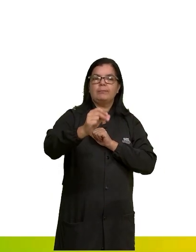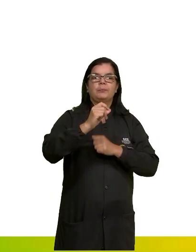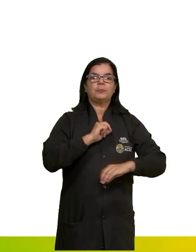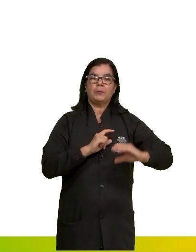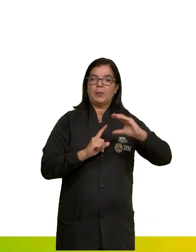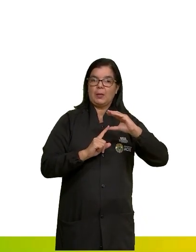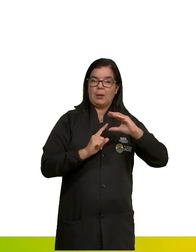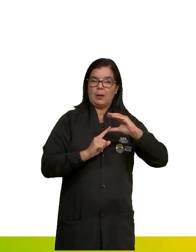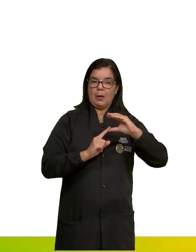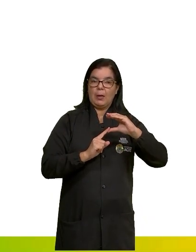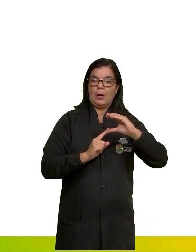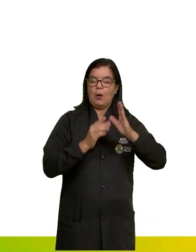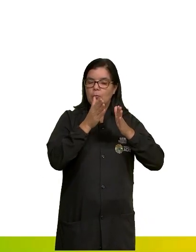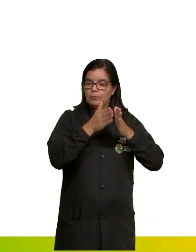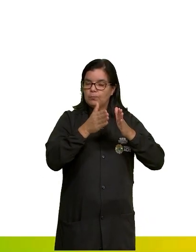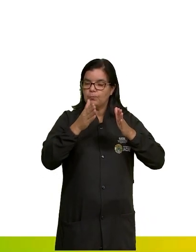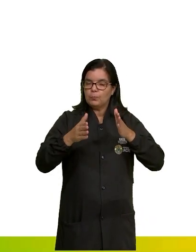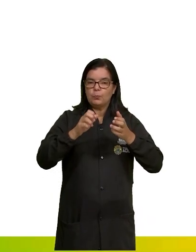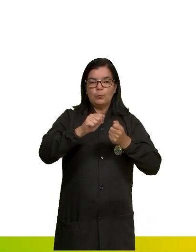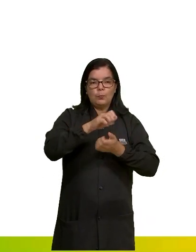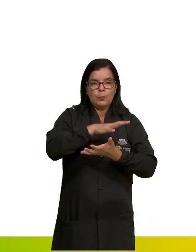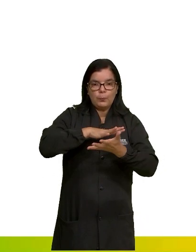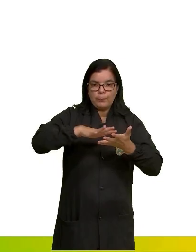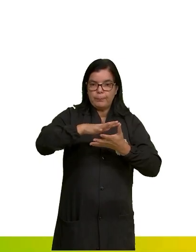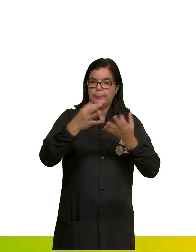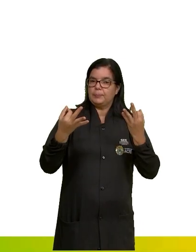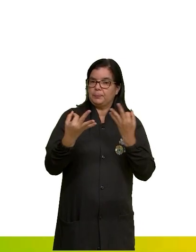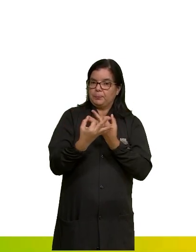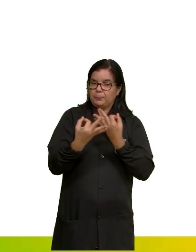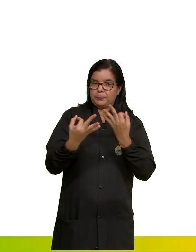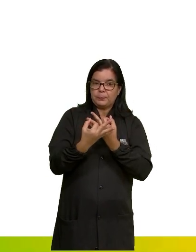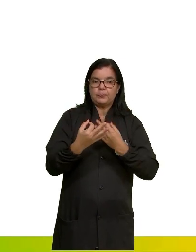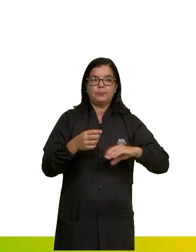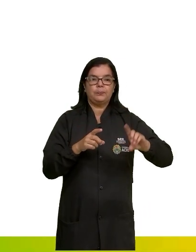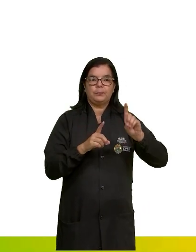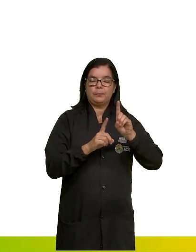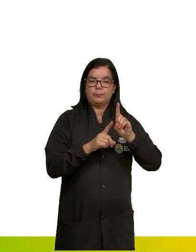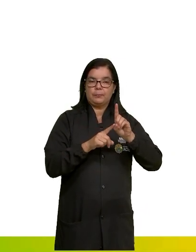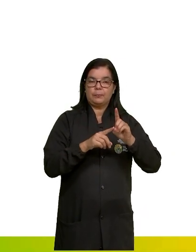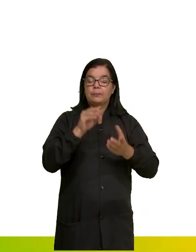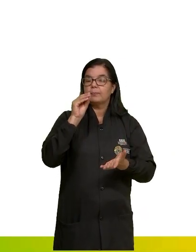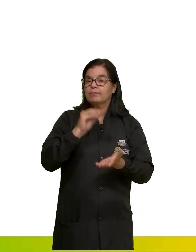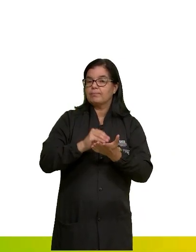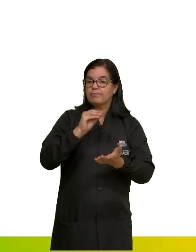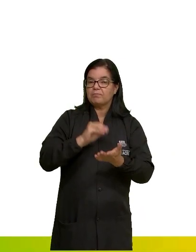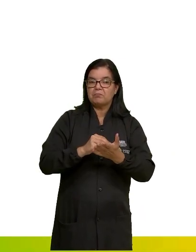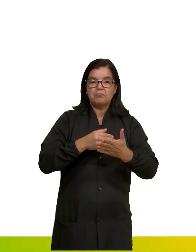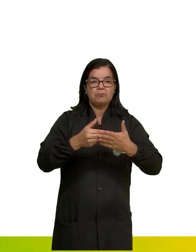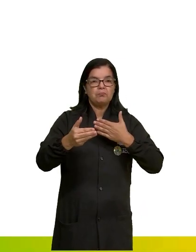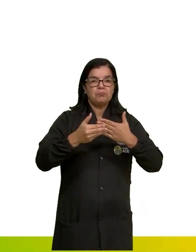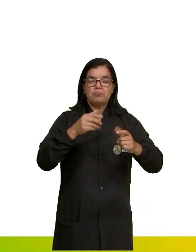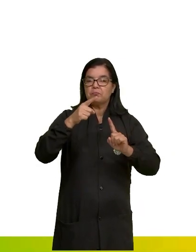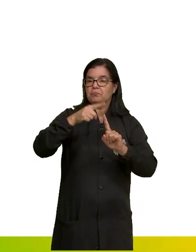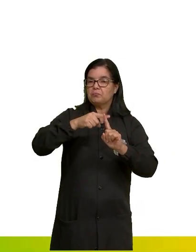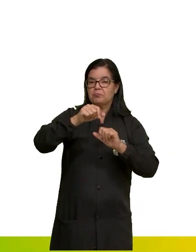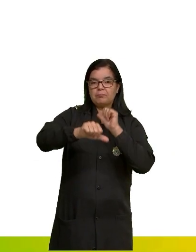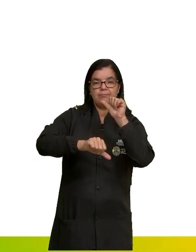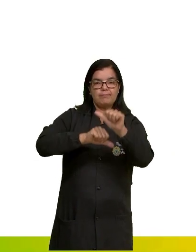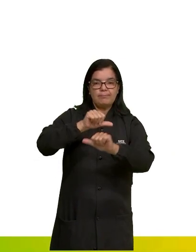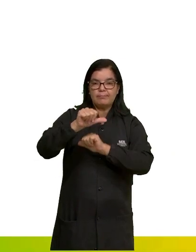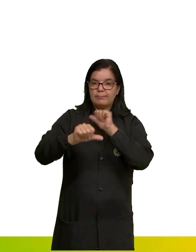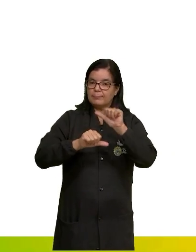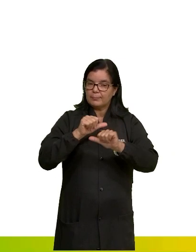B. A ordem cósmica perfeita, letra C. A ausência de qualquer tipo